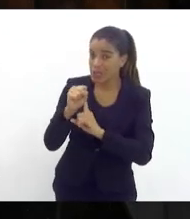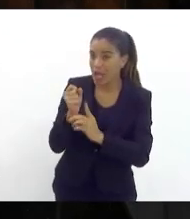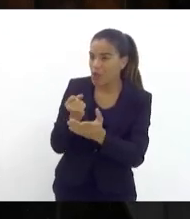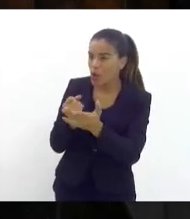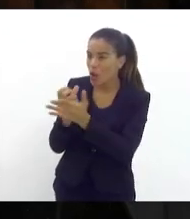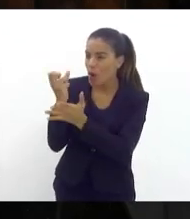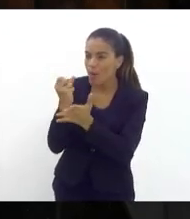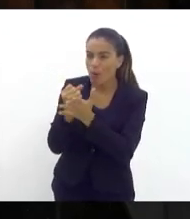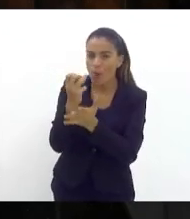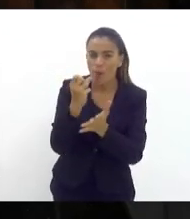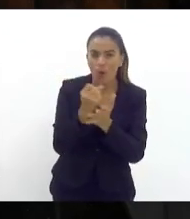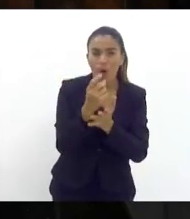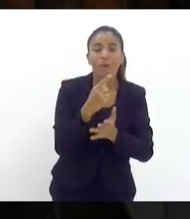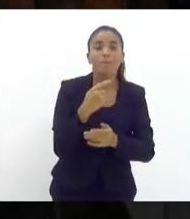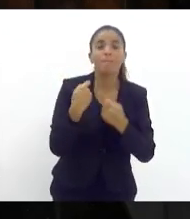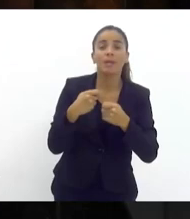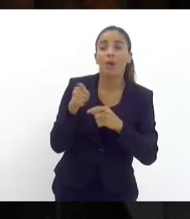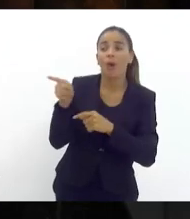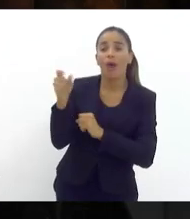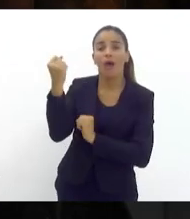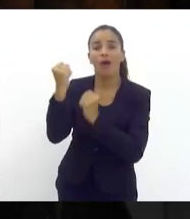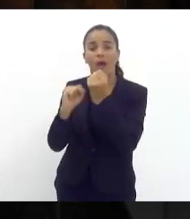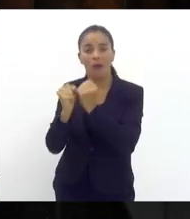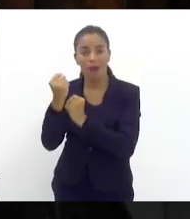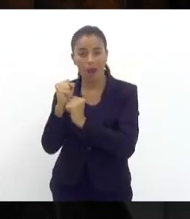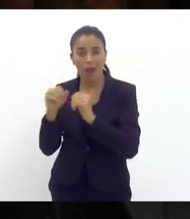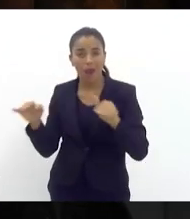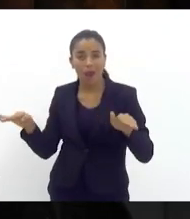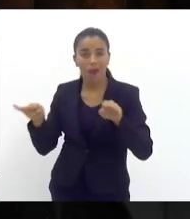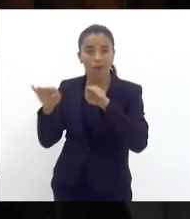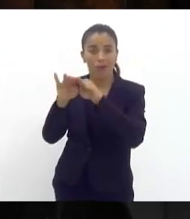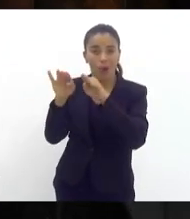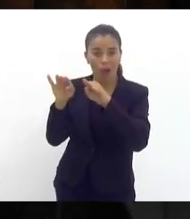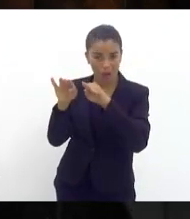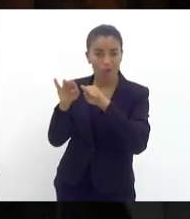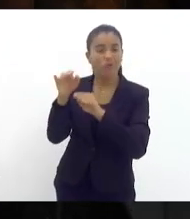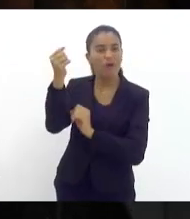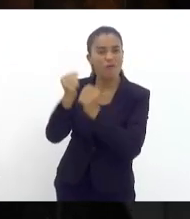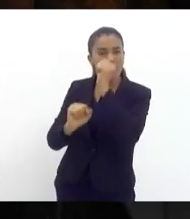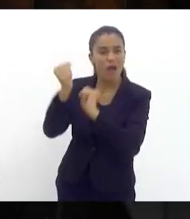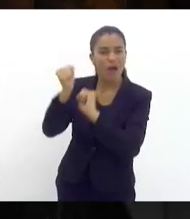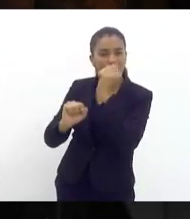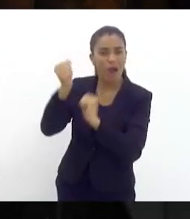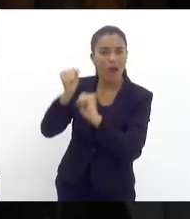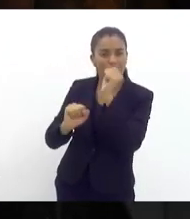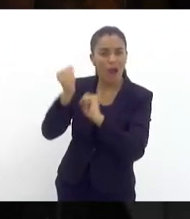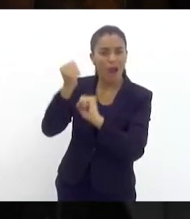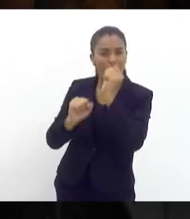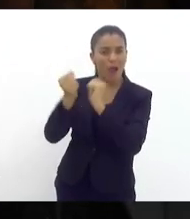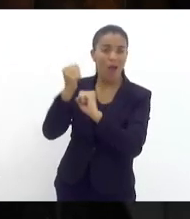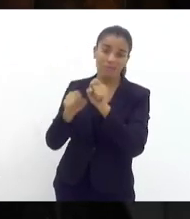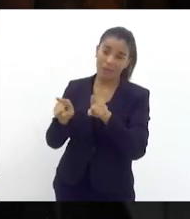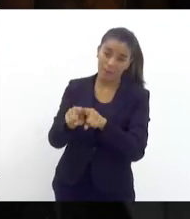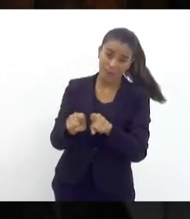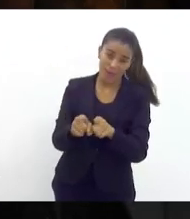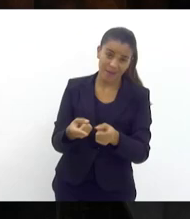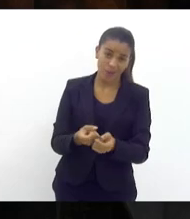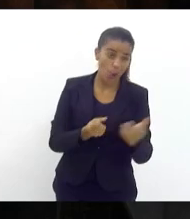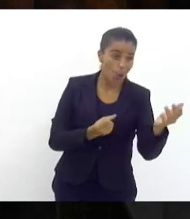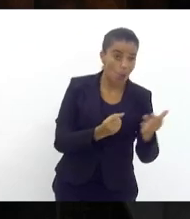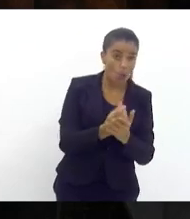Produções gigantescas para sustentar consumo gigantescos